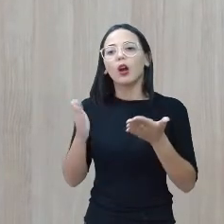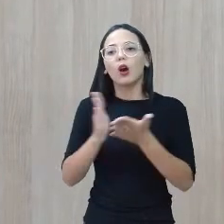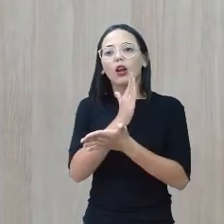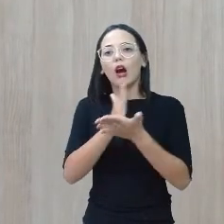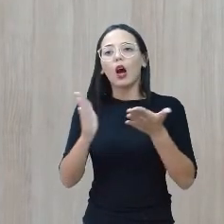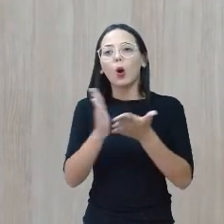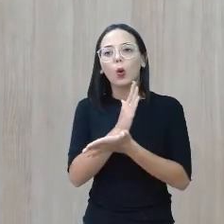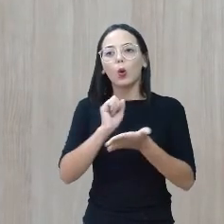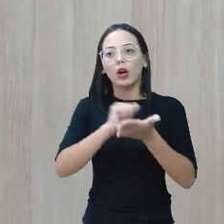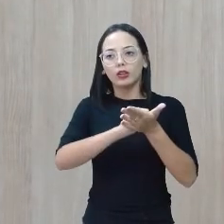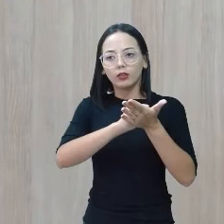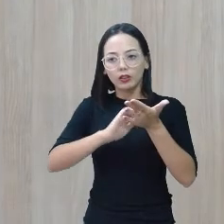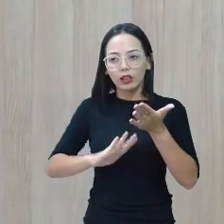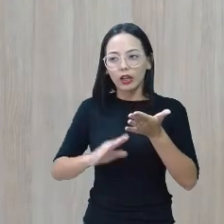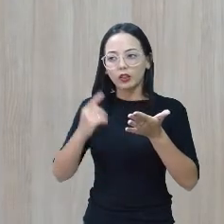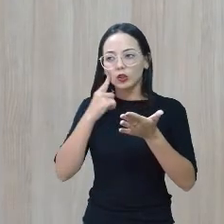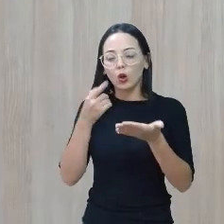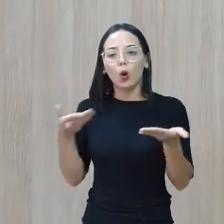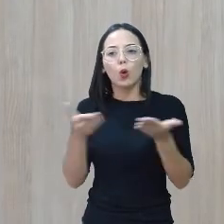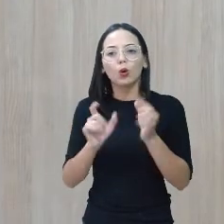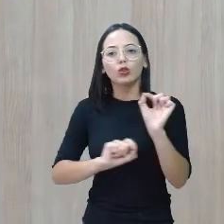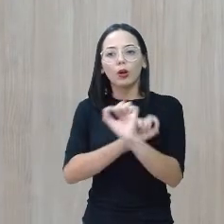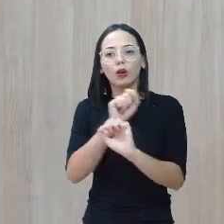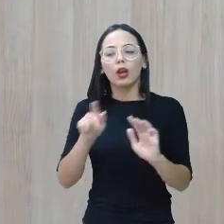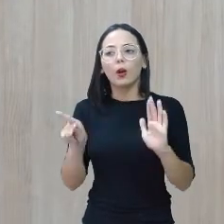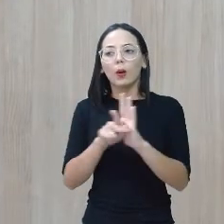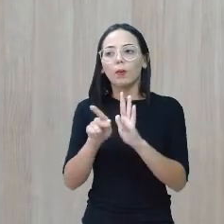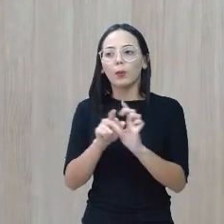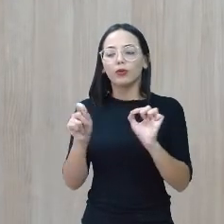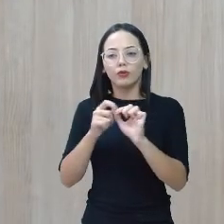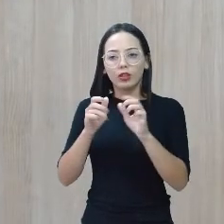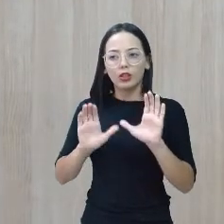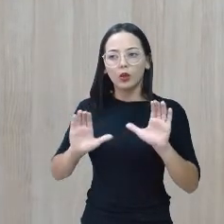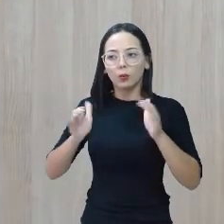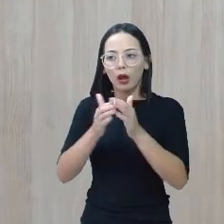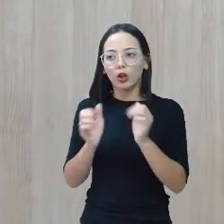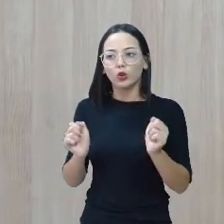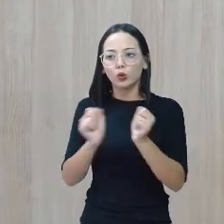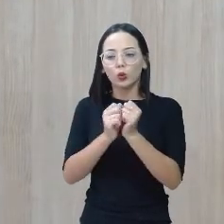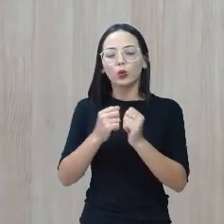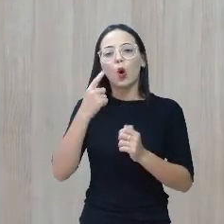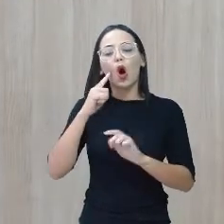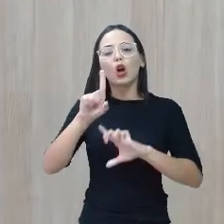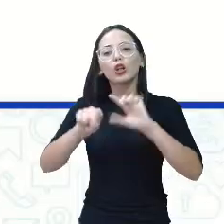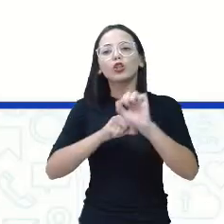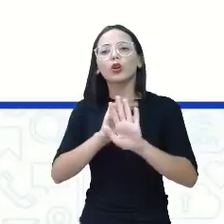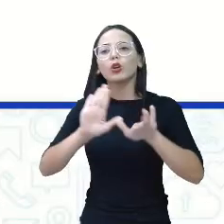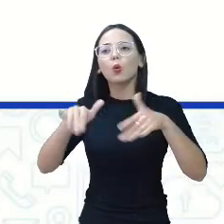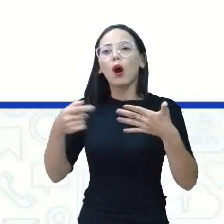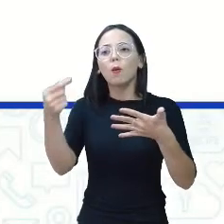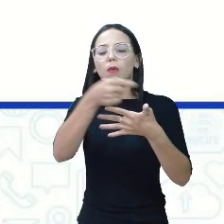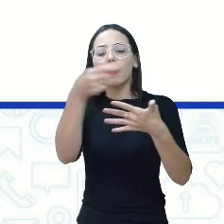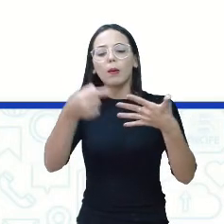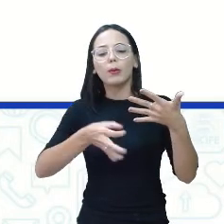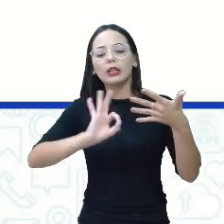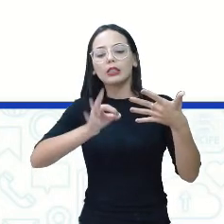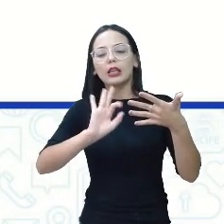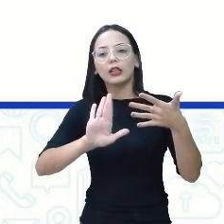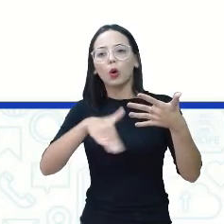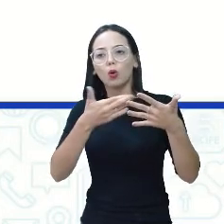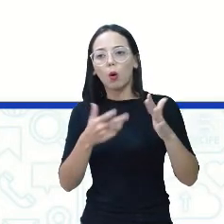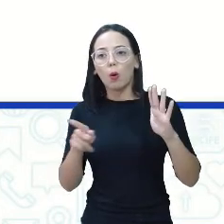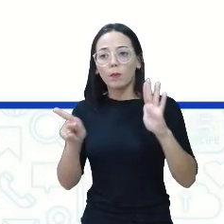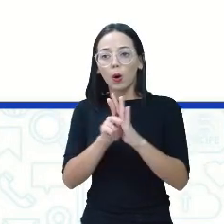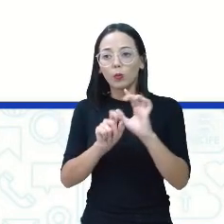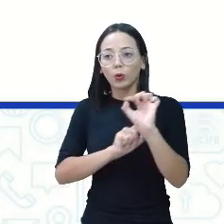algumas de nossas atividades hoje, vamos fazer em conjunto, assinalando a alternativa correta. Que